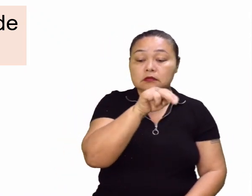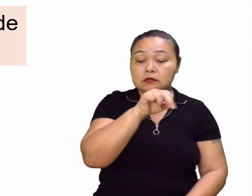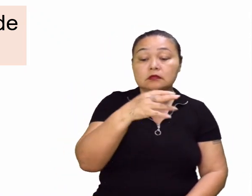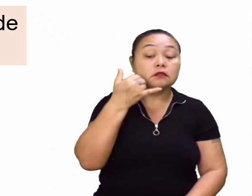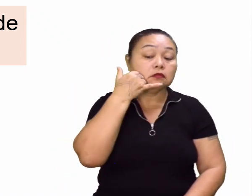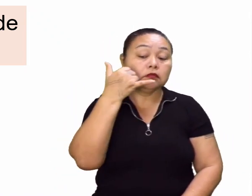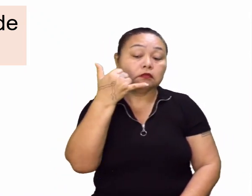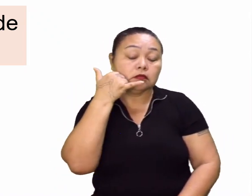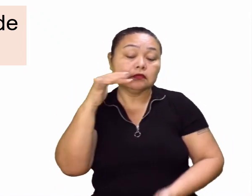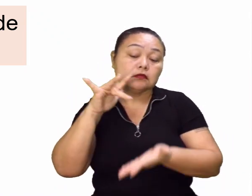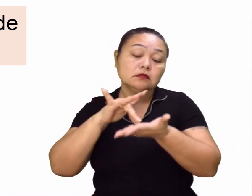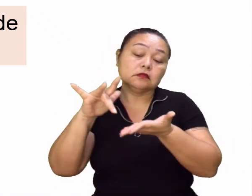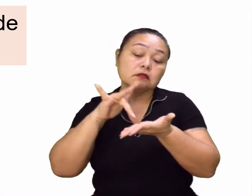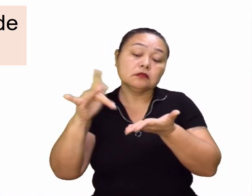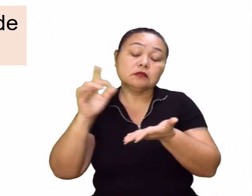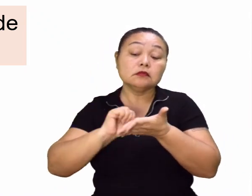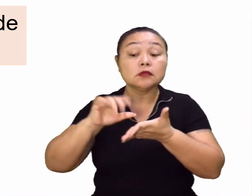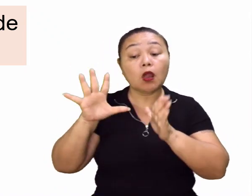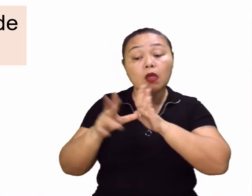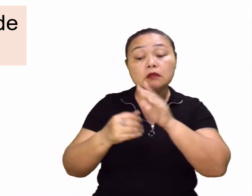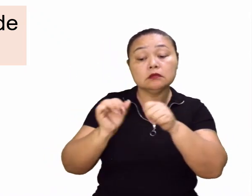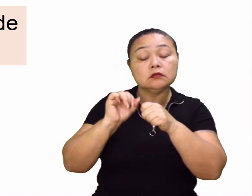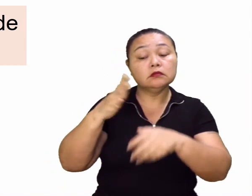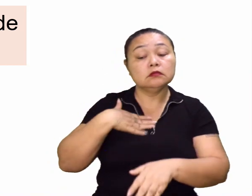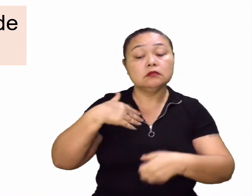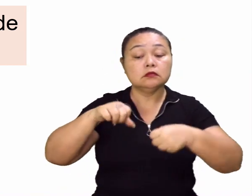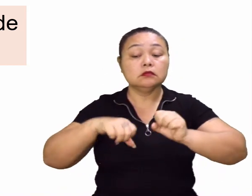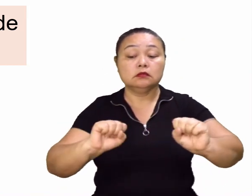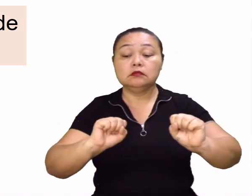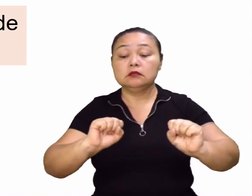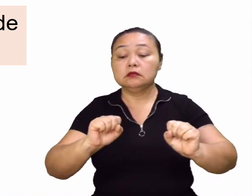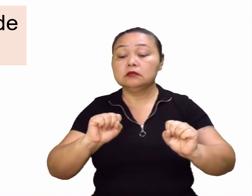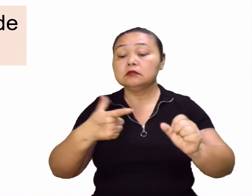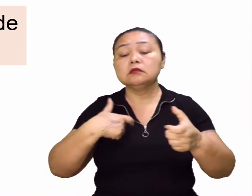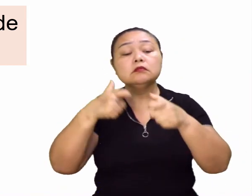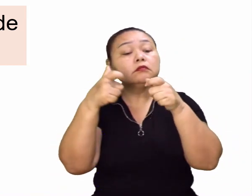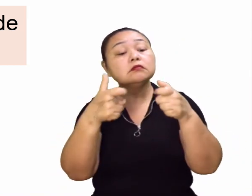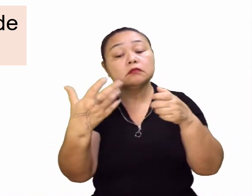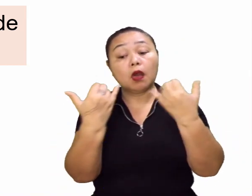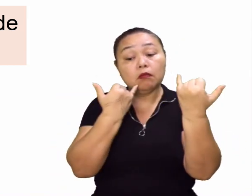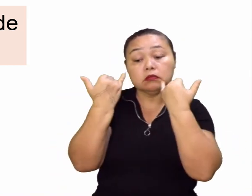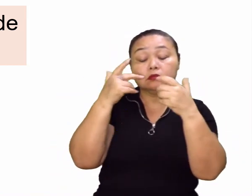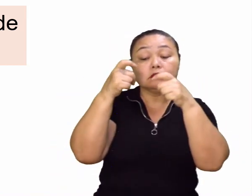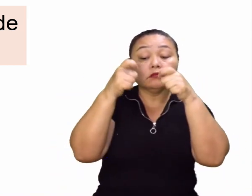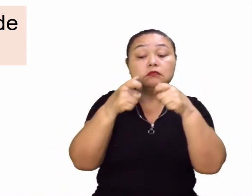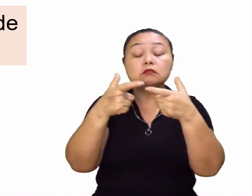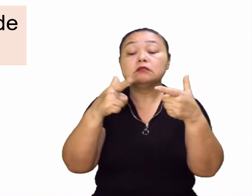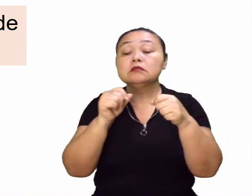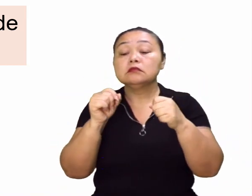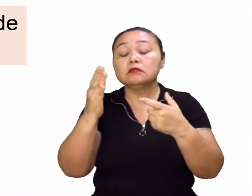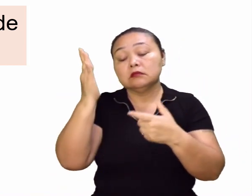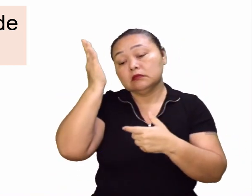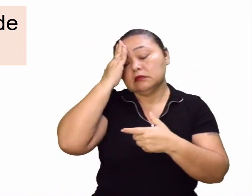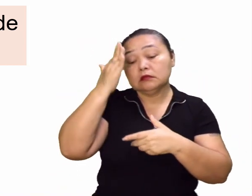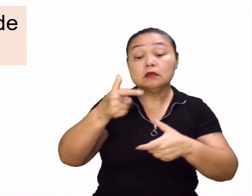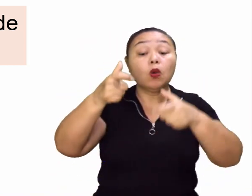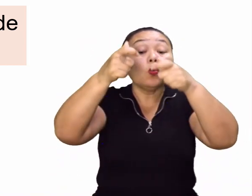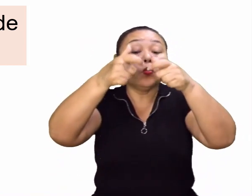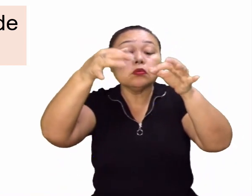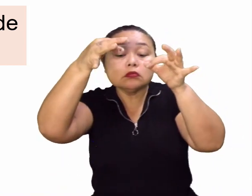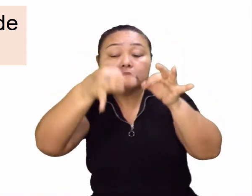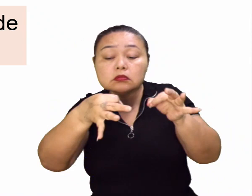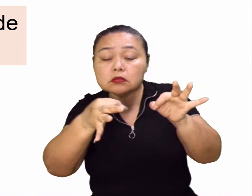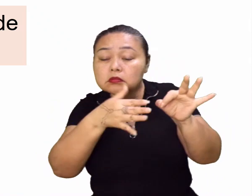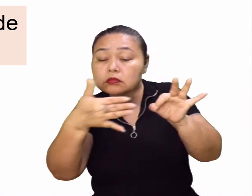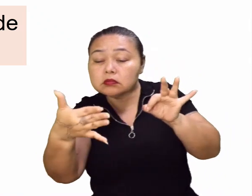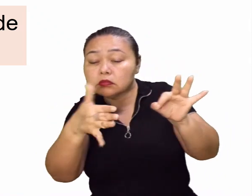a operadora dele e diz, olha, roubaram minha moto. Aí tua moto está no lugar tal. Então já dá com precisão, com erro